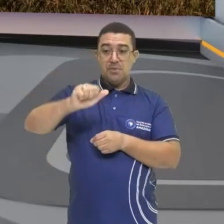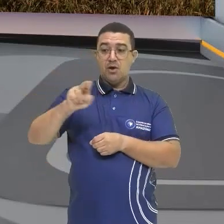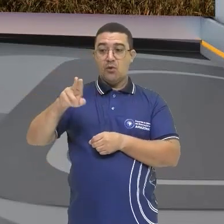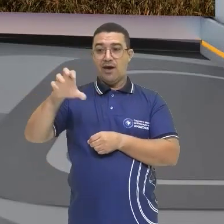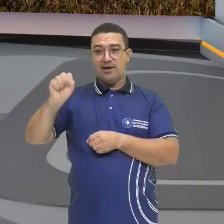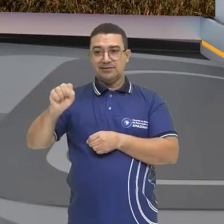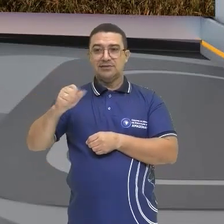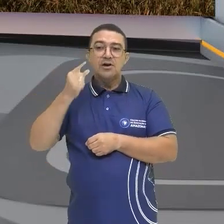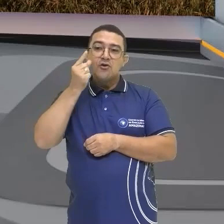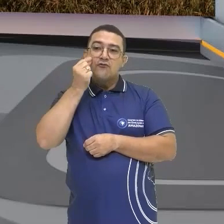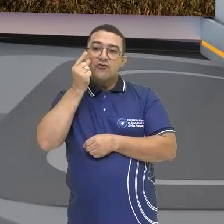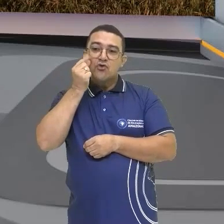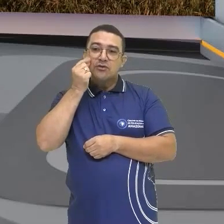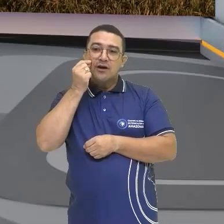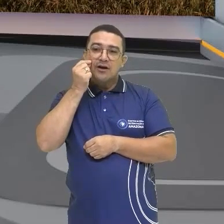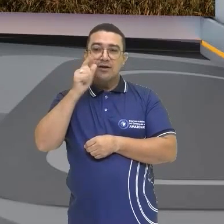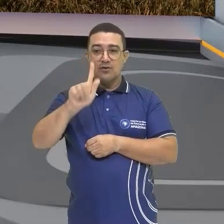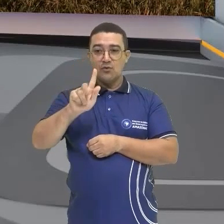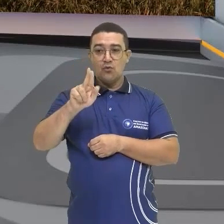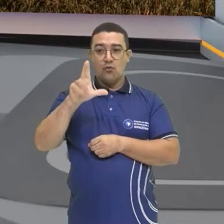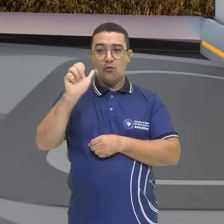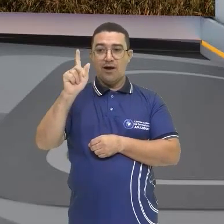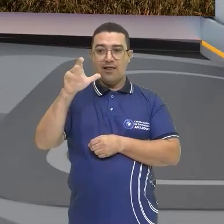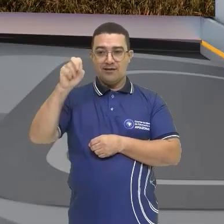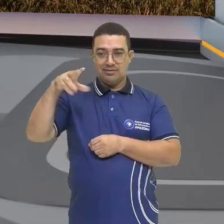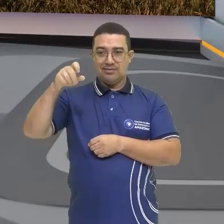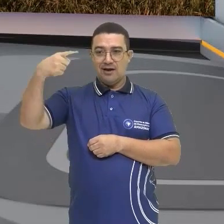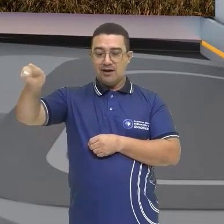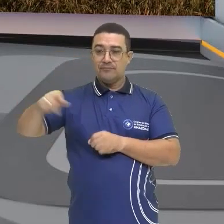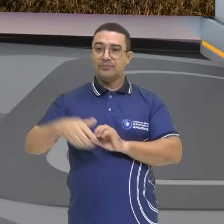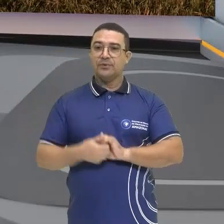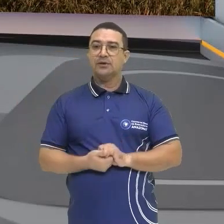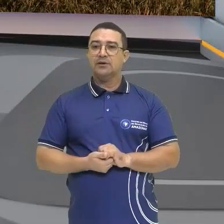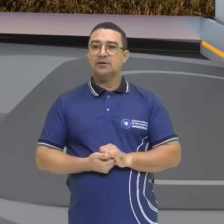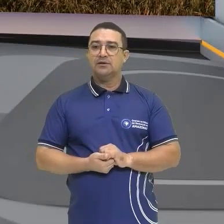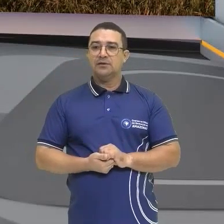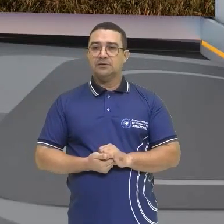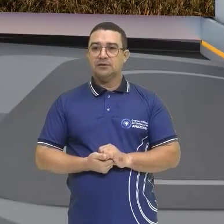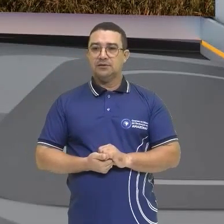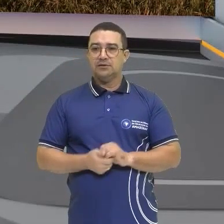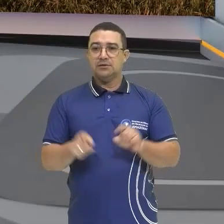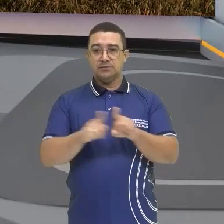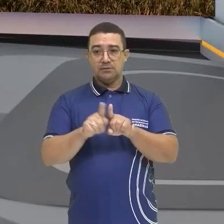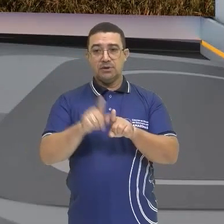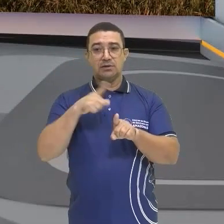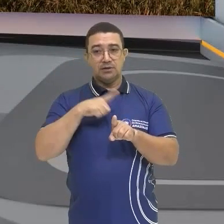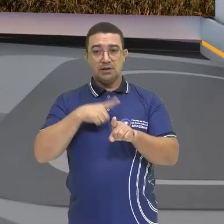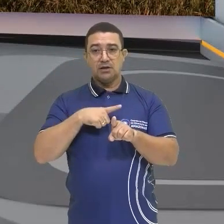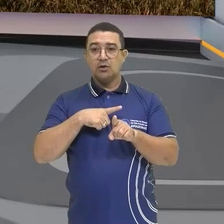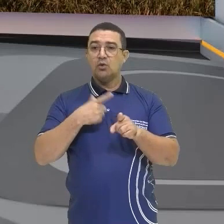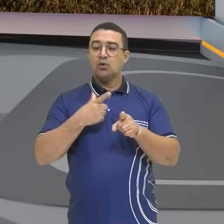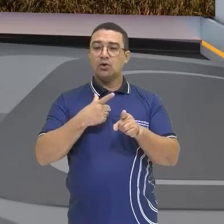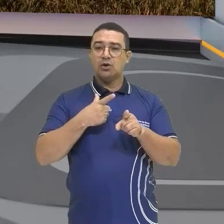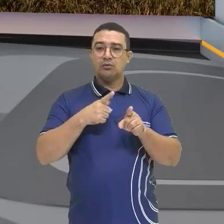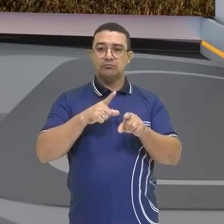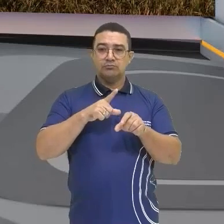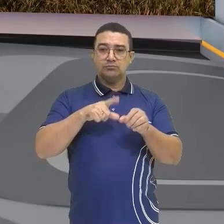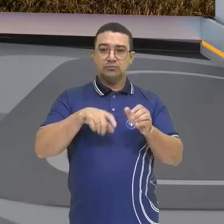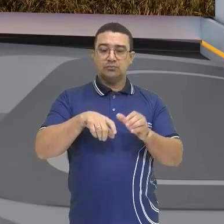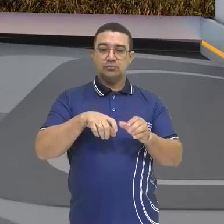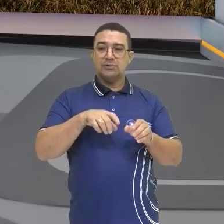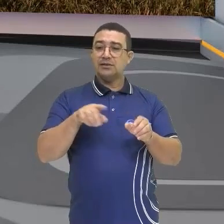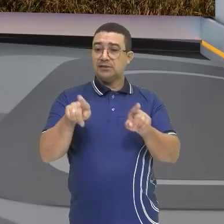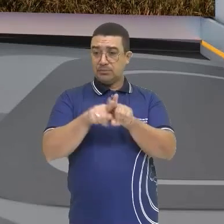do outro lado, aqui, a mina de calcário, tá certo? Que é um importante, o extrativismo mineral, é uma importante